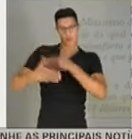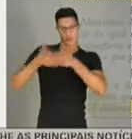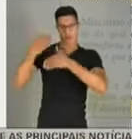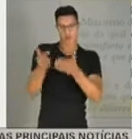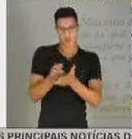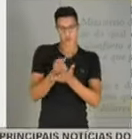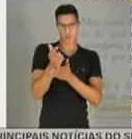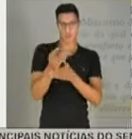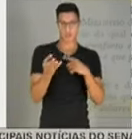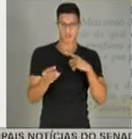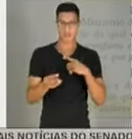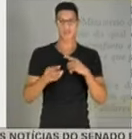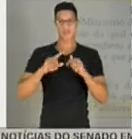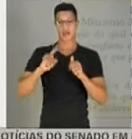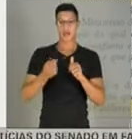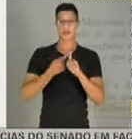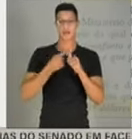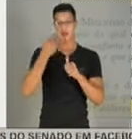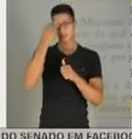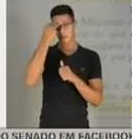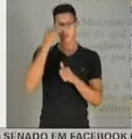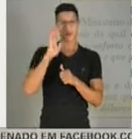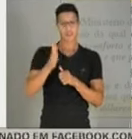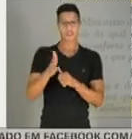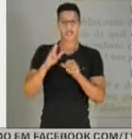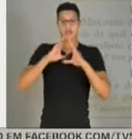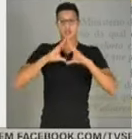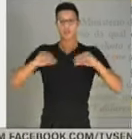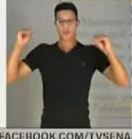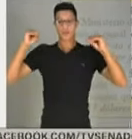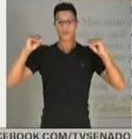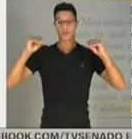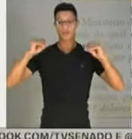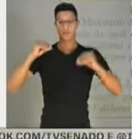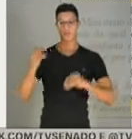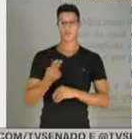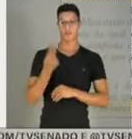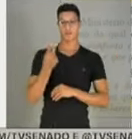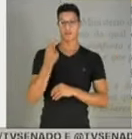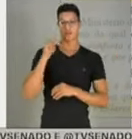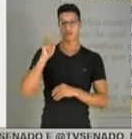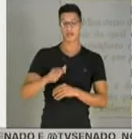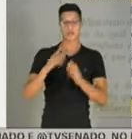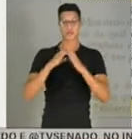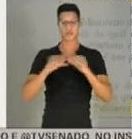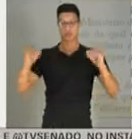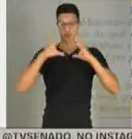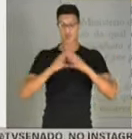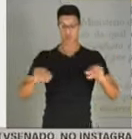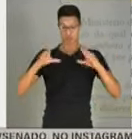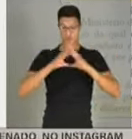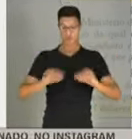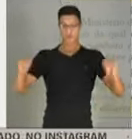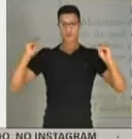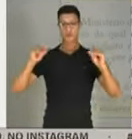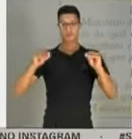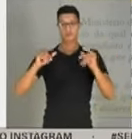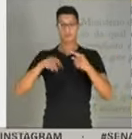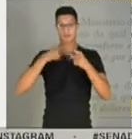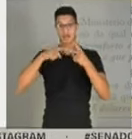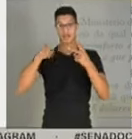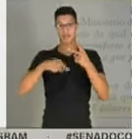de aquisição. A primeira memória desapareceu, a segunda memória desapareceu, a terceira memória